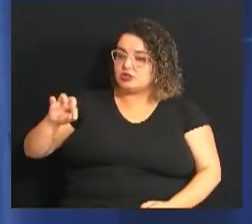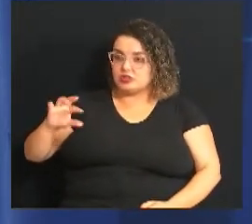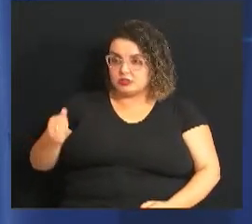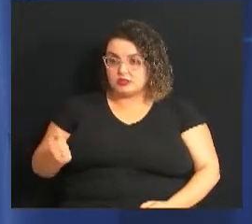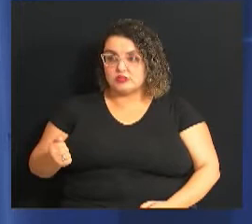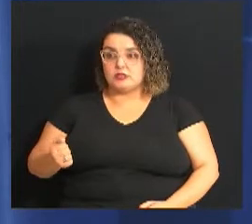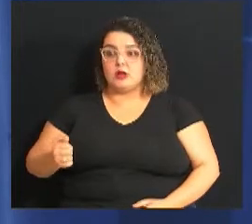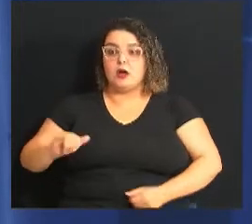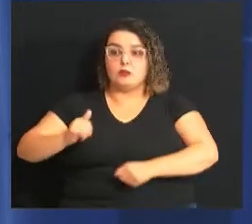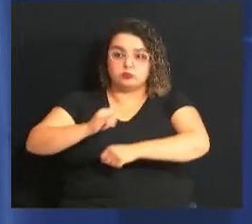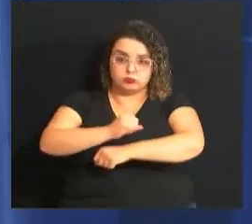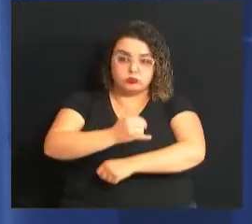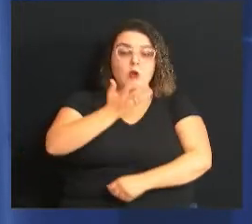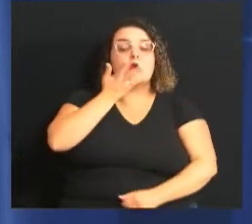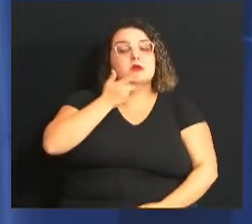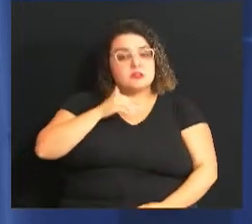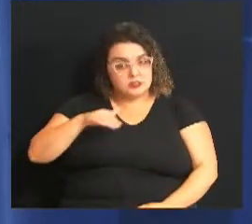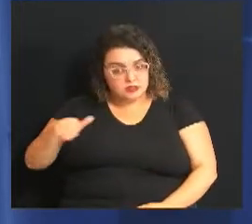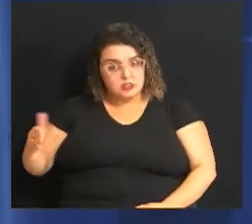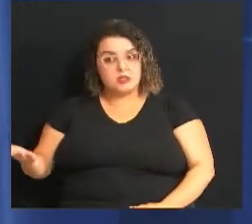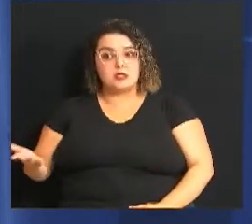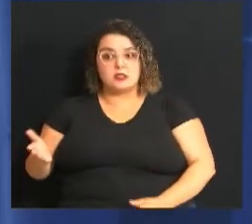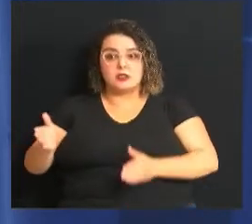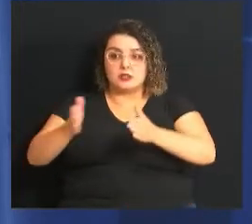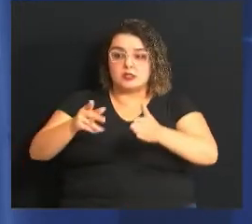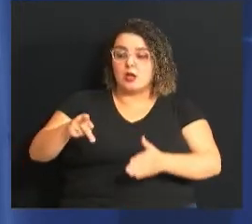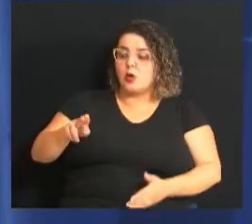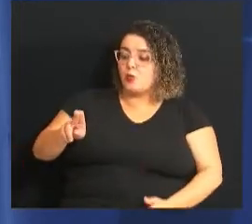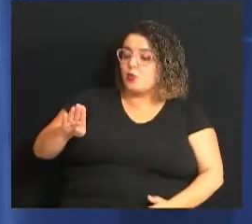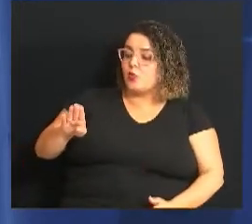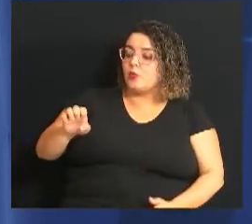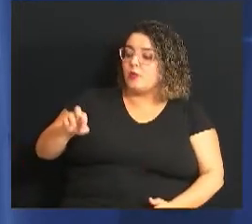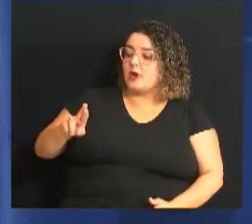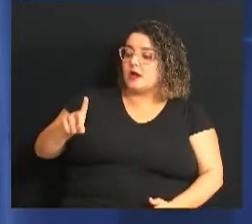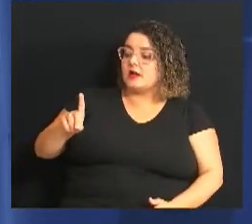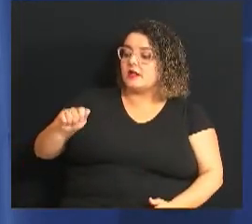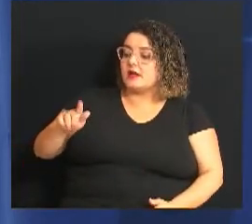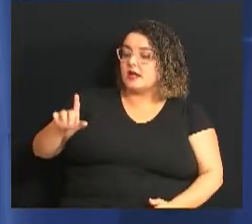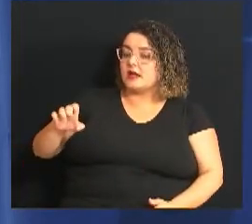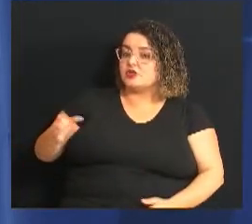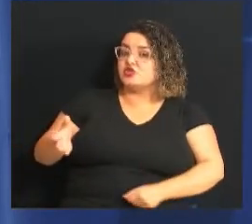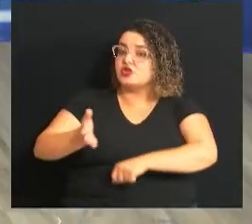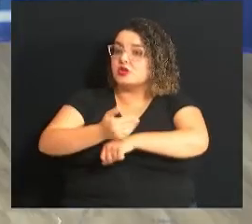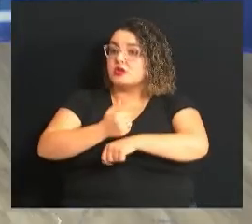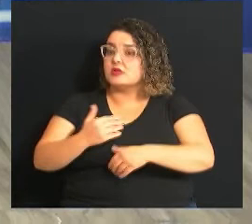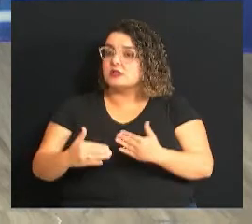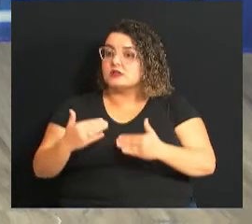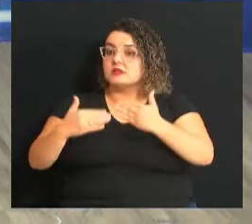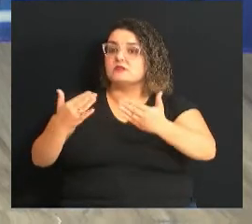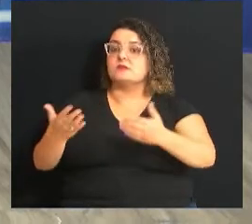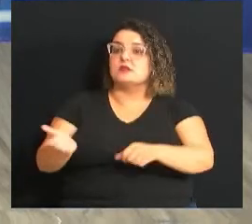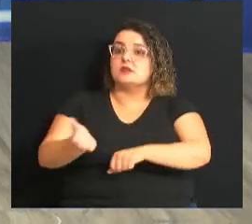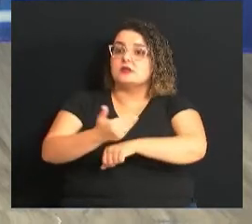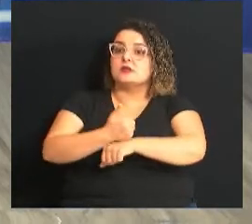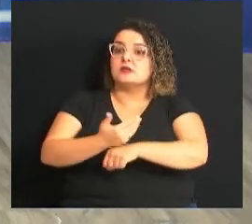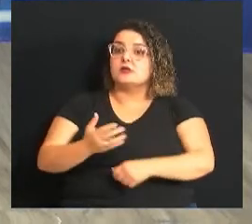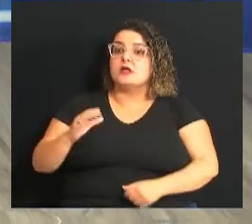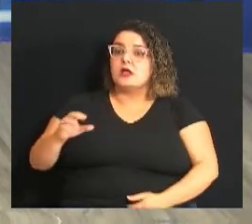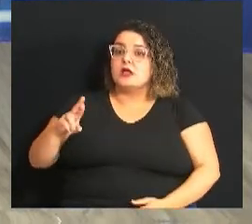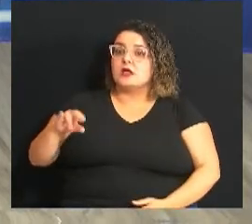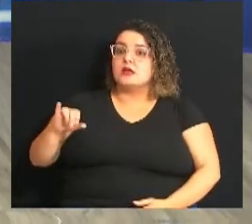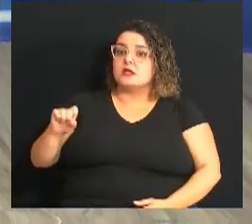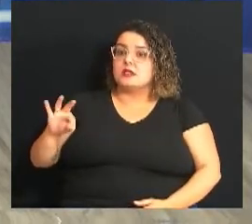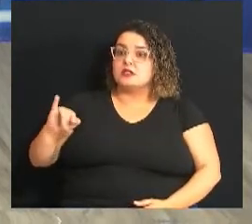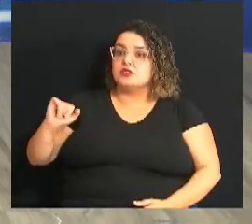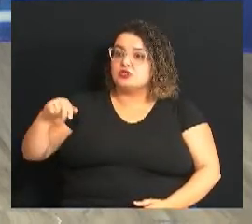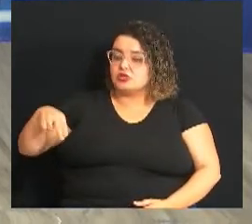pode causar isso daí, a questão dessa puberdade precoce, da criança desenvolvendo muito cedo. Cristiane, se você quiser